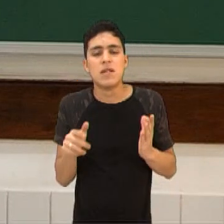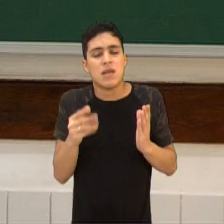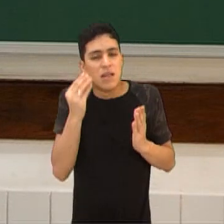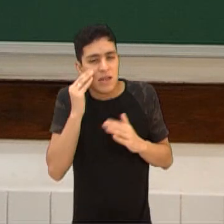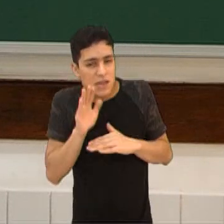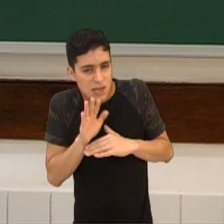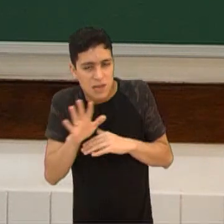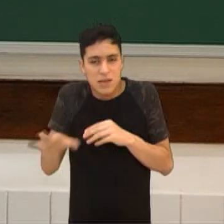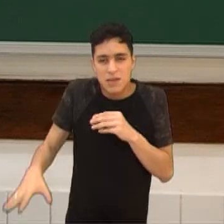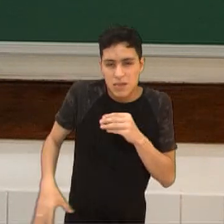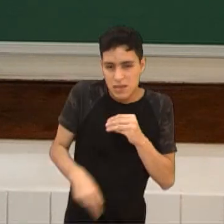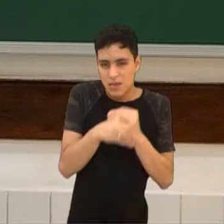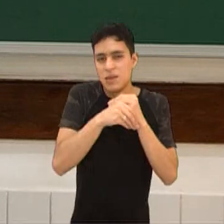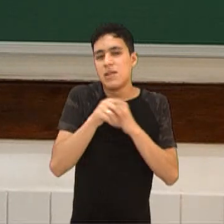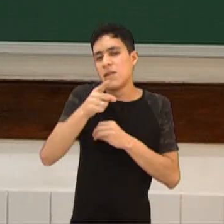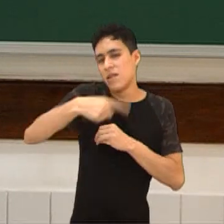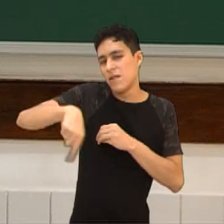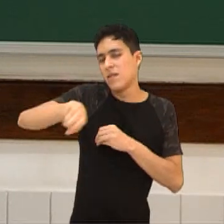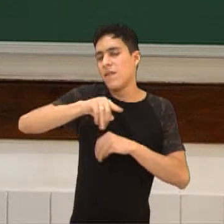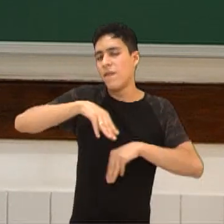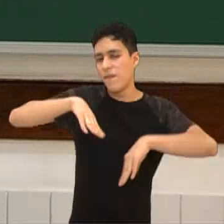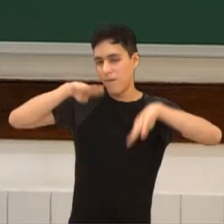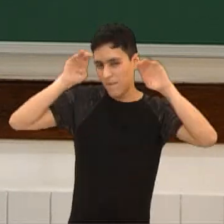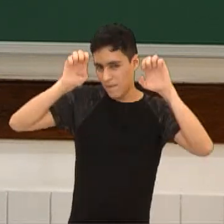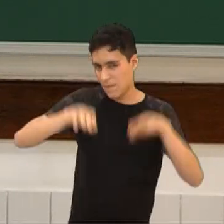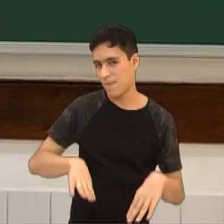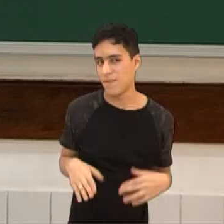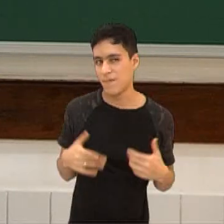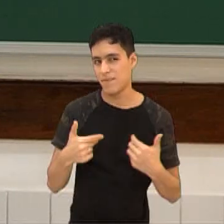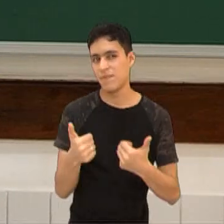ajudando, contribuindo. Então, fiquem bem.